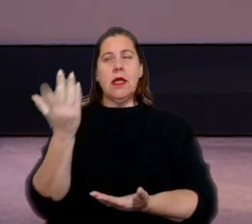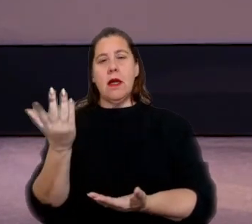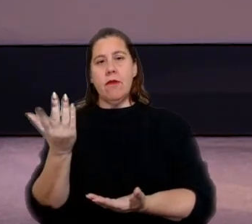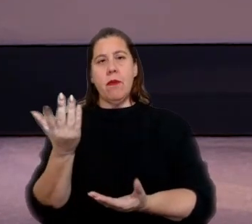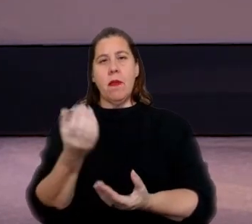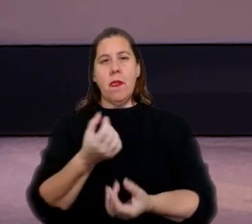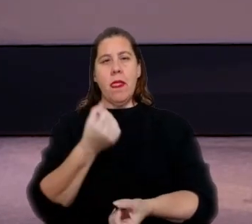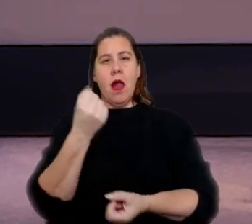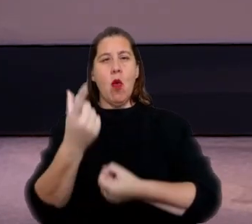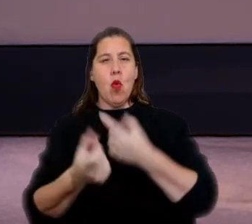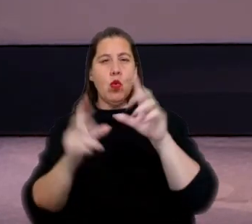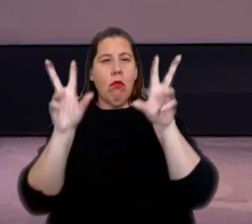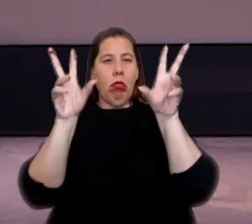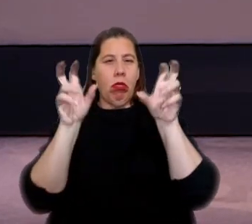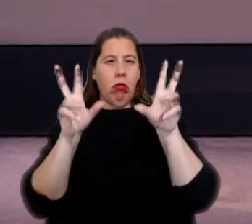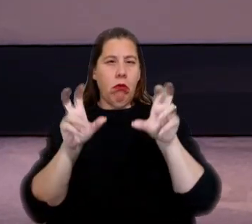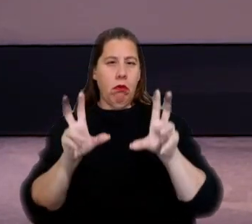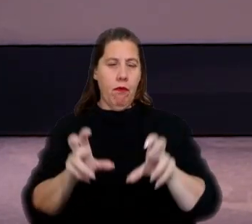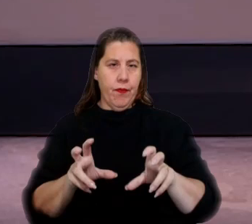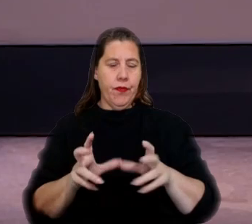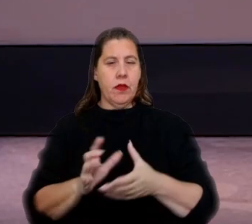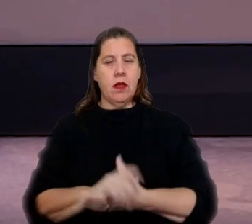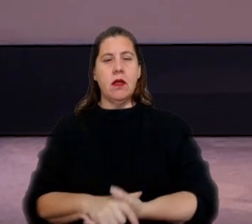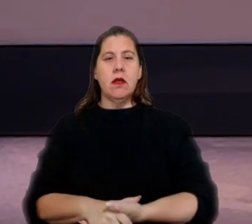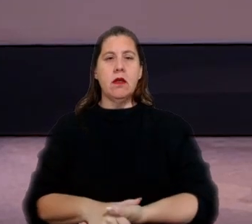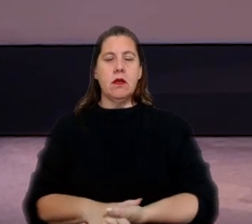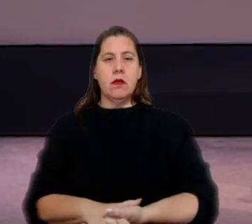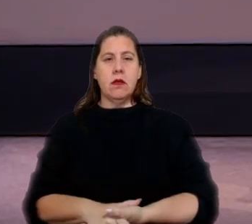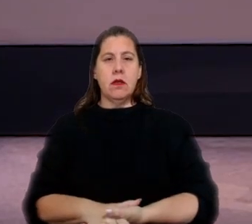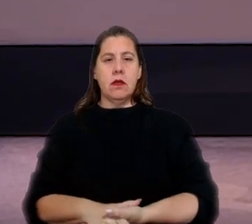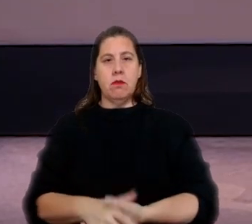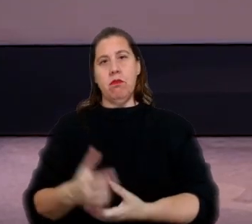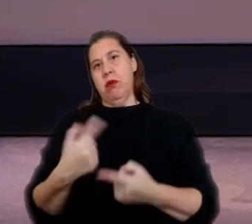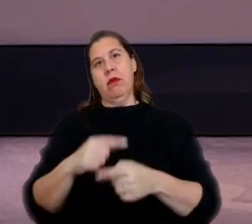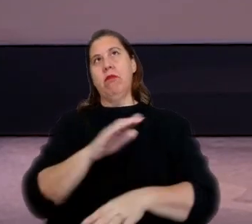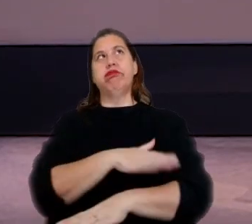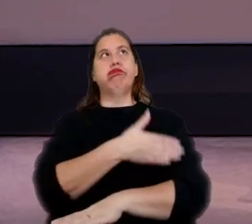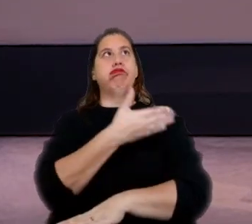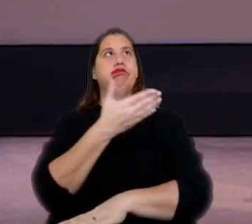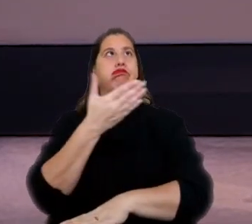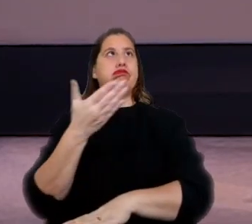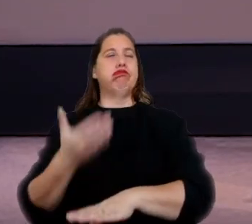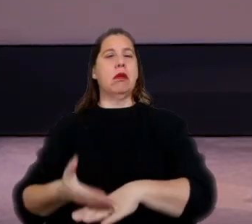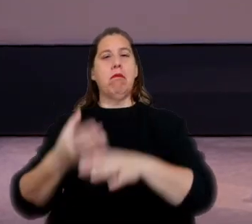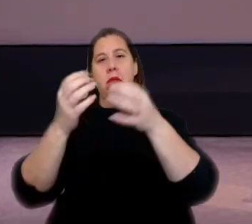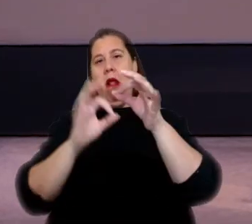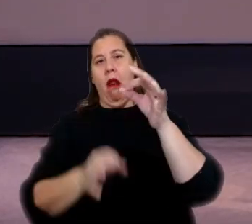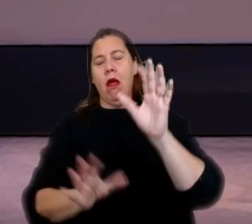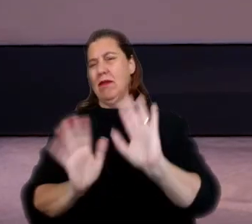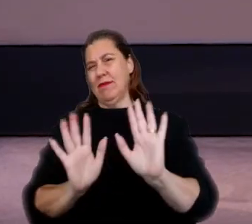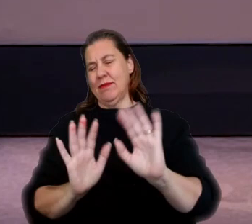pensar alguns temas aqui, né, que eu não tenho o dia inteiro para falar, a noite